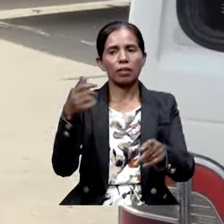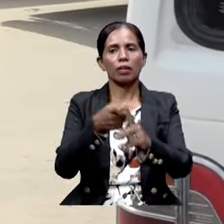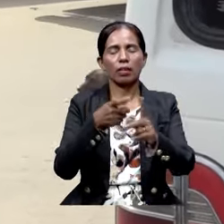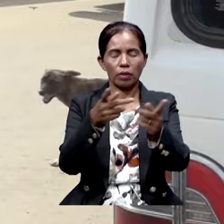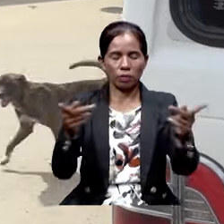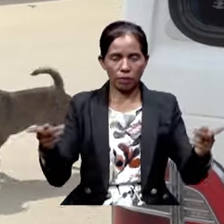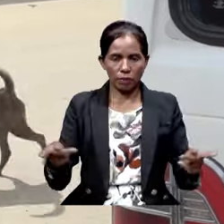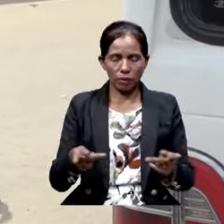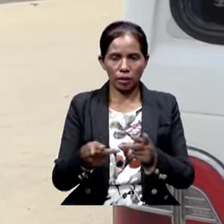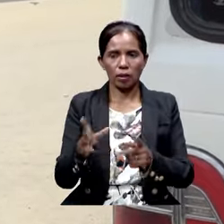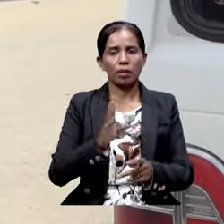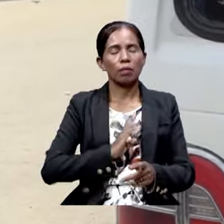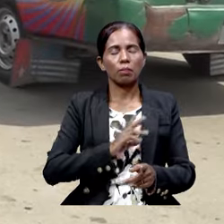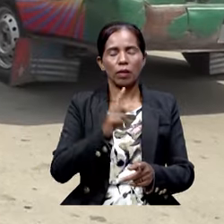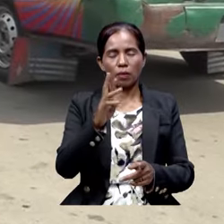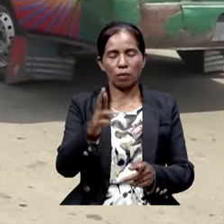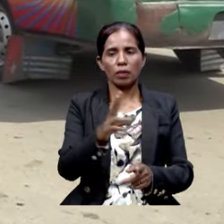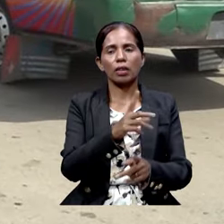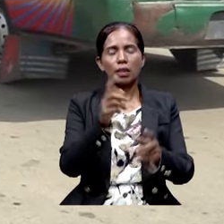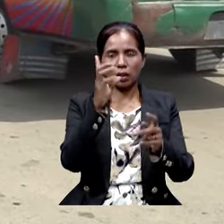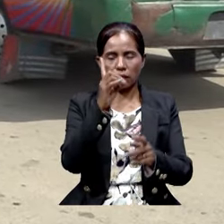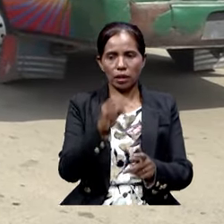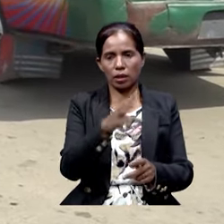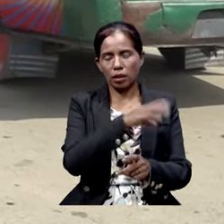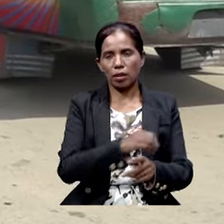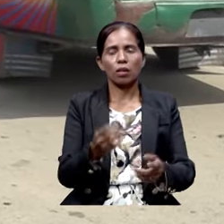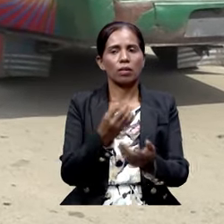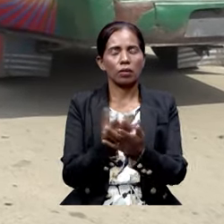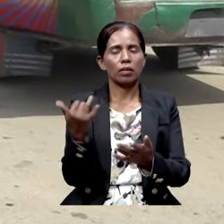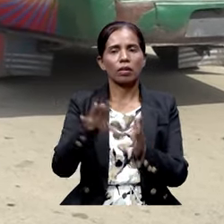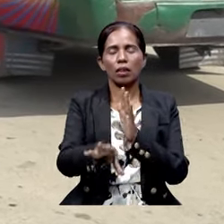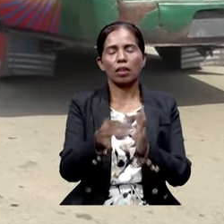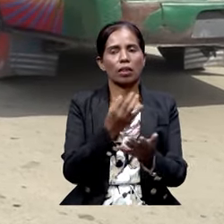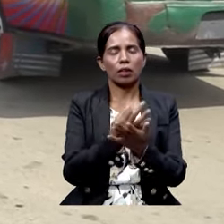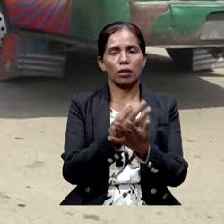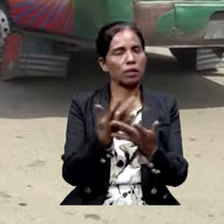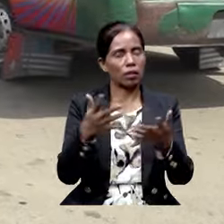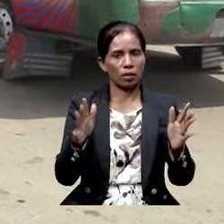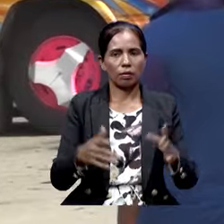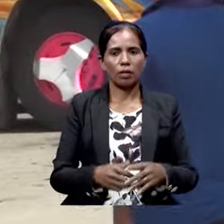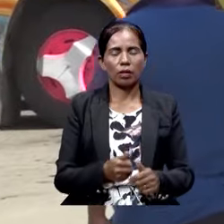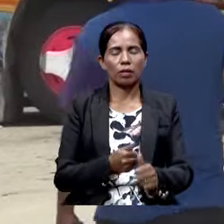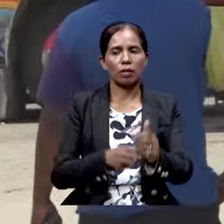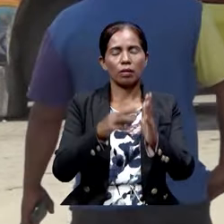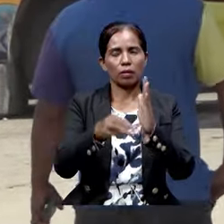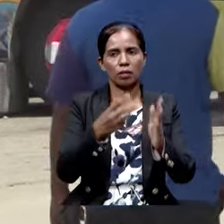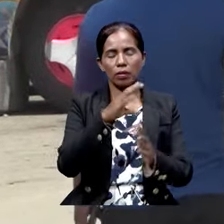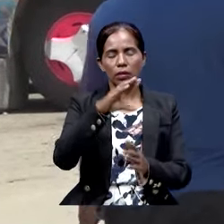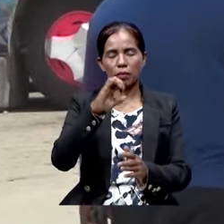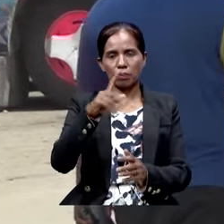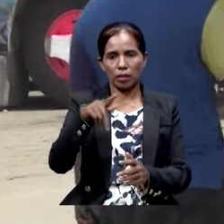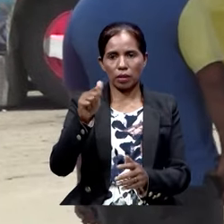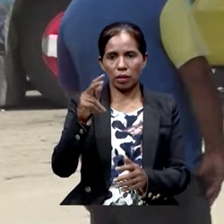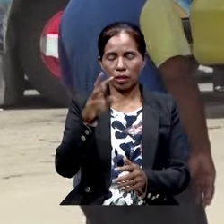fato em estacionamento de cora triste, também icosicos, né? Rendimento nebe seria retan menos liu. Ter motorista Cipriano Felipe